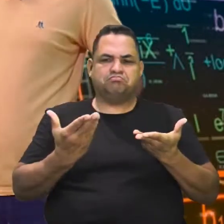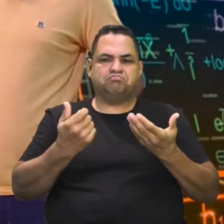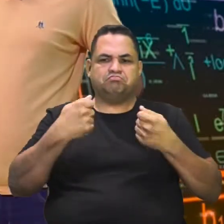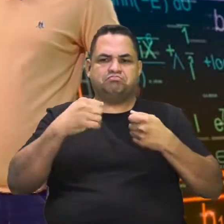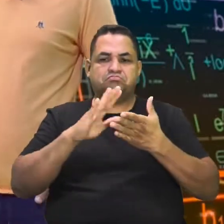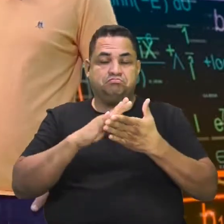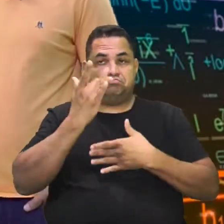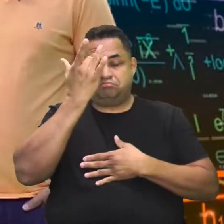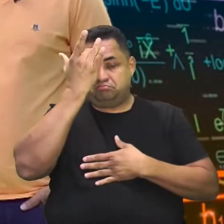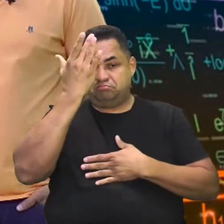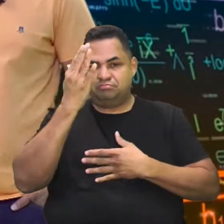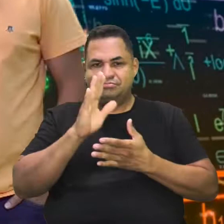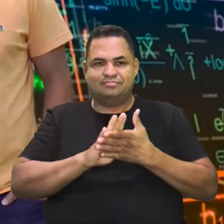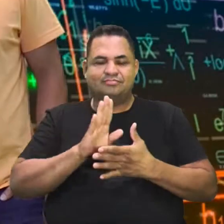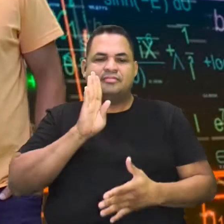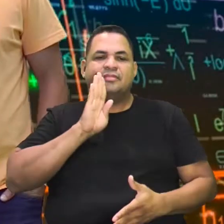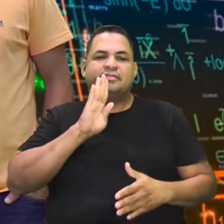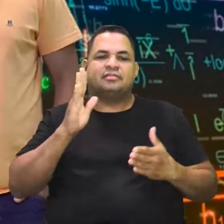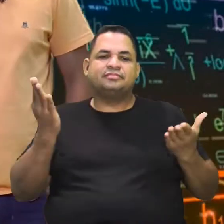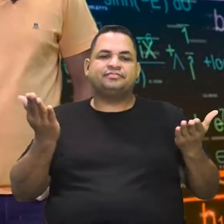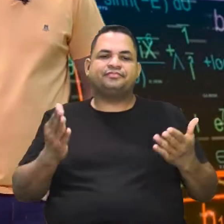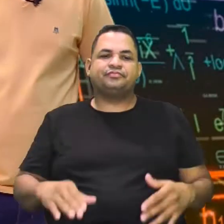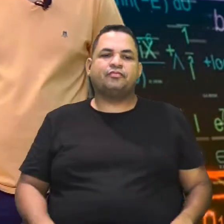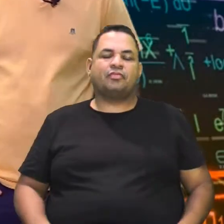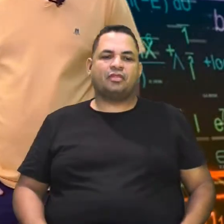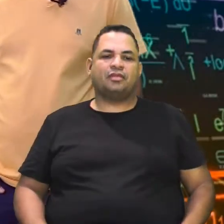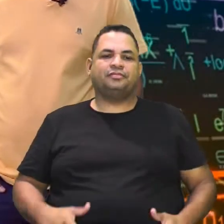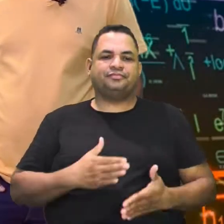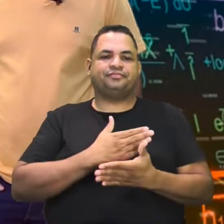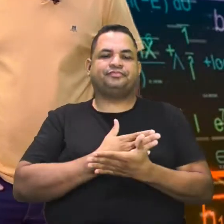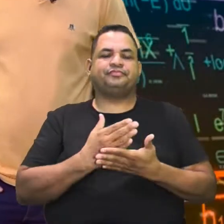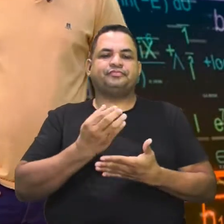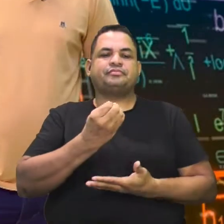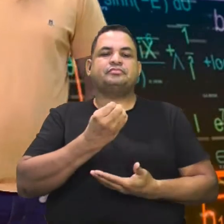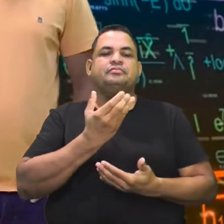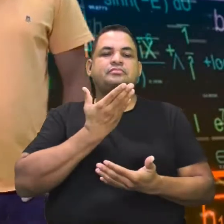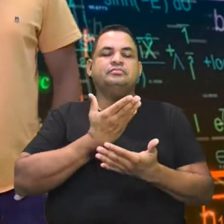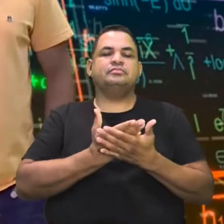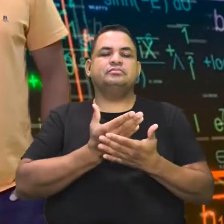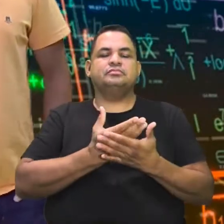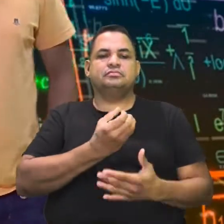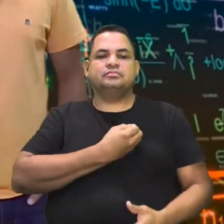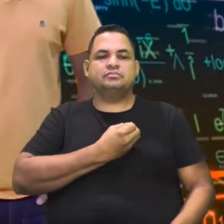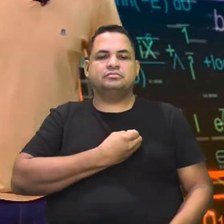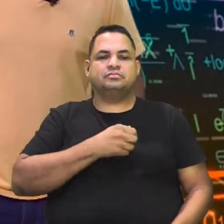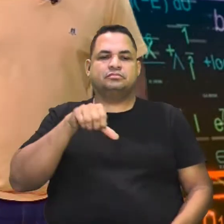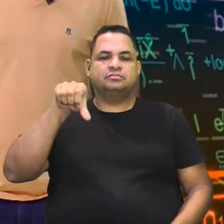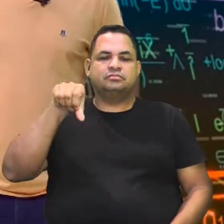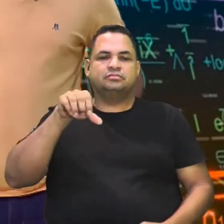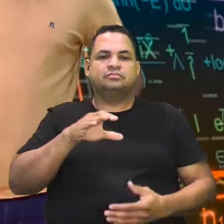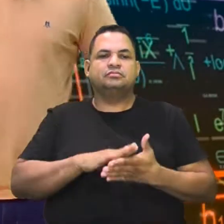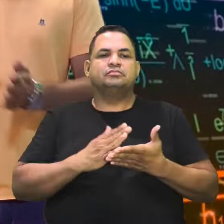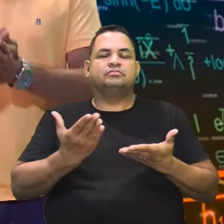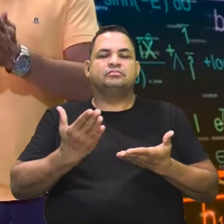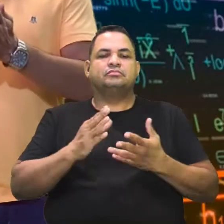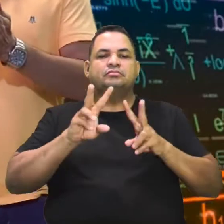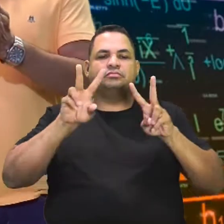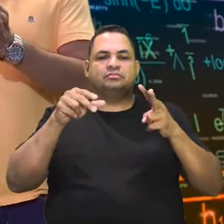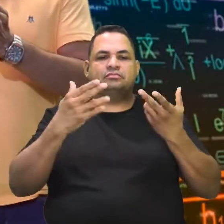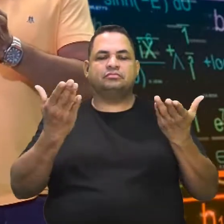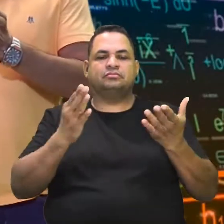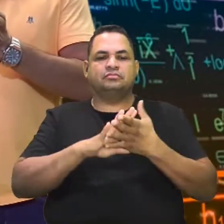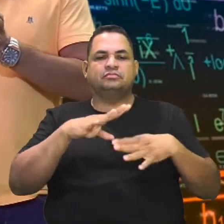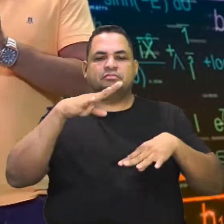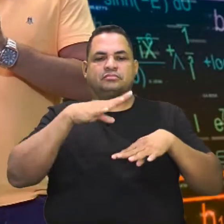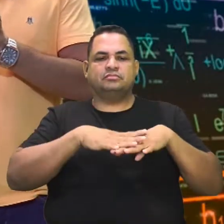É verdade, fica top. Vamos lá então iniciar nossa aula de número 9, onde a gente vai falar um pouquinho mais ainda sobre a